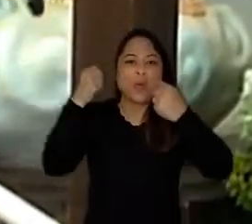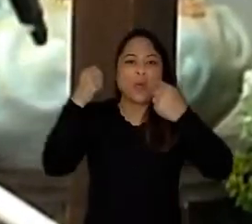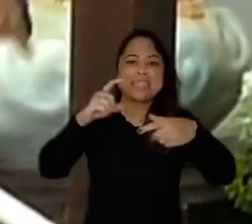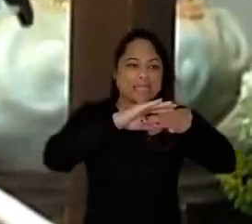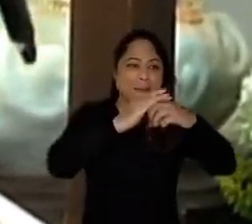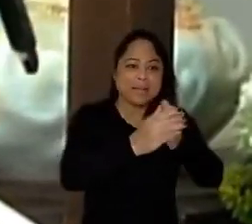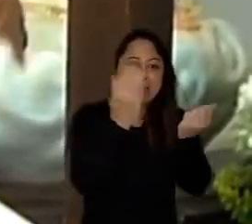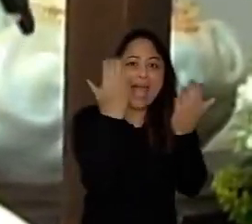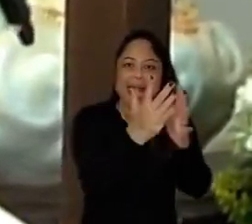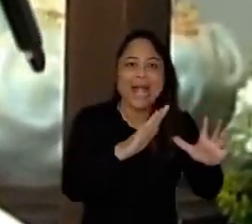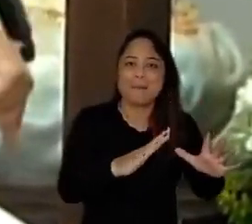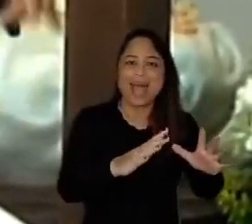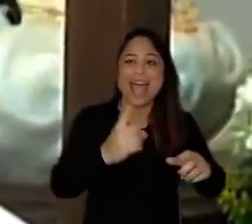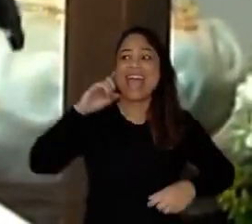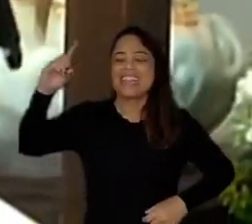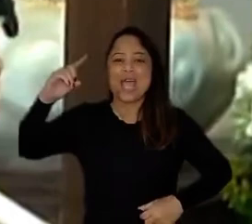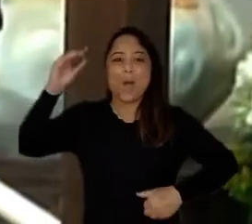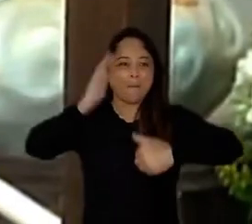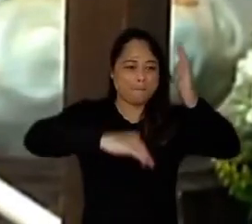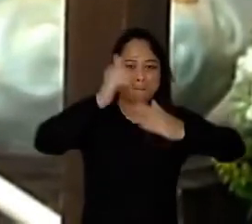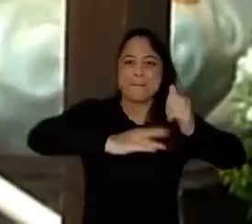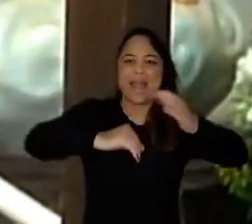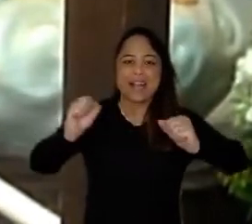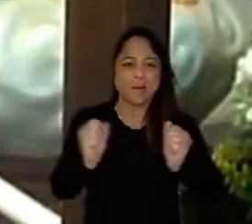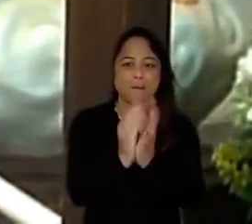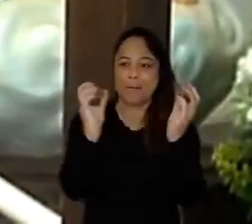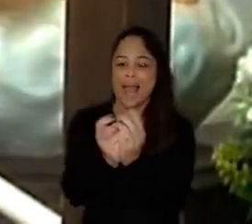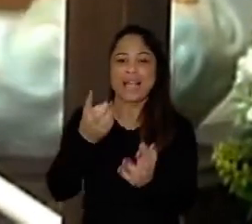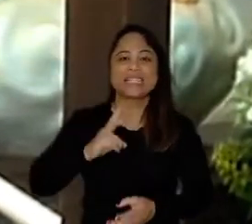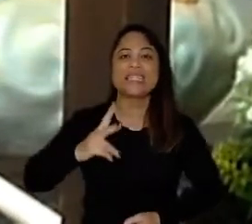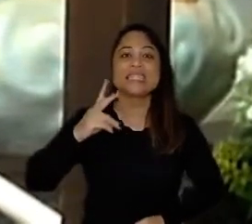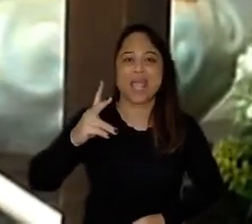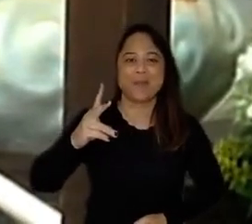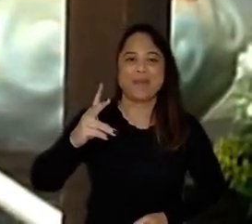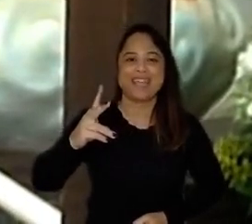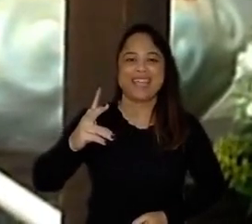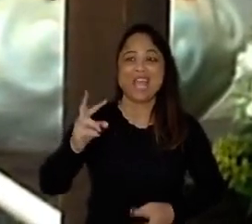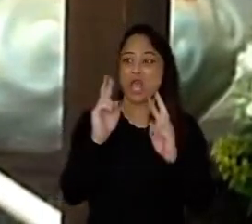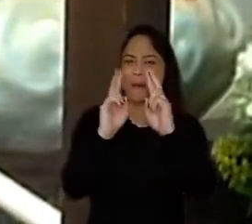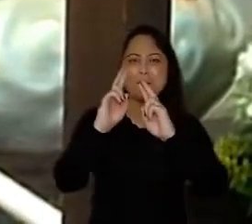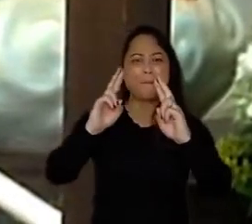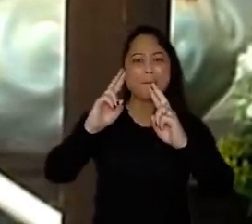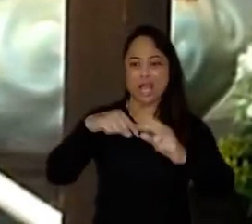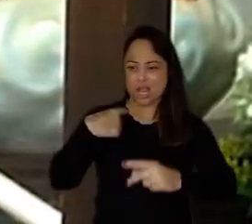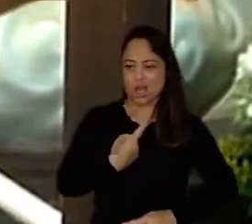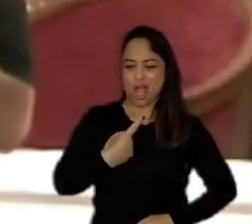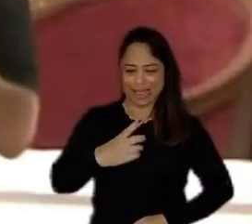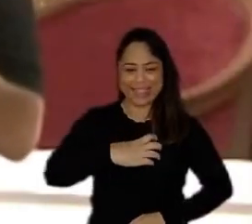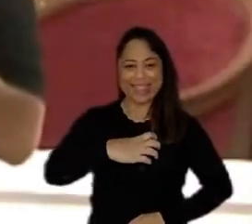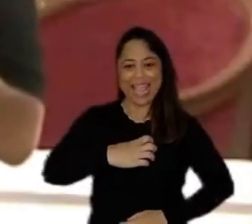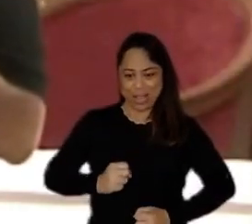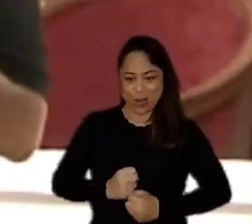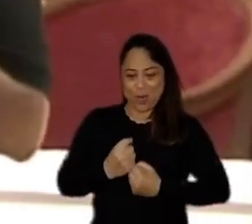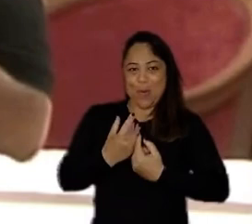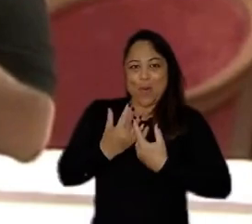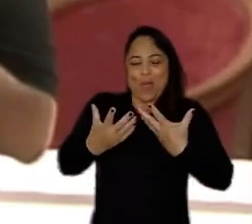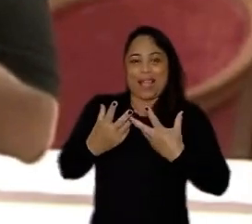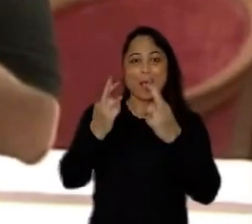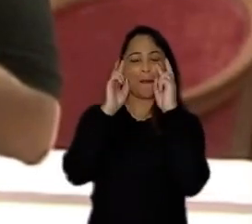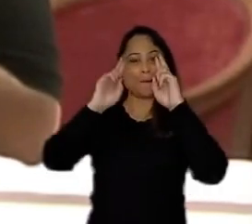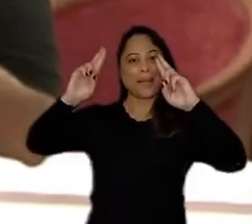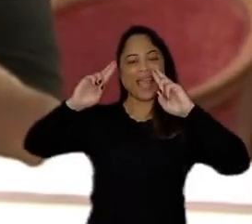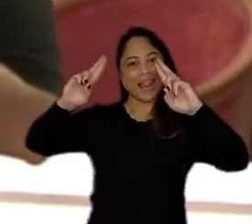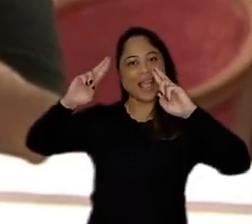pandemia para cumprir obras de profecia na tua vida. O nome diz a expectativa que alimenta esperança.